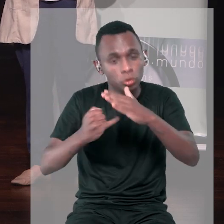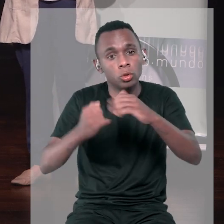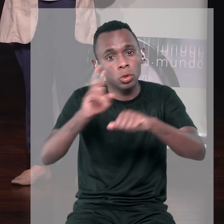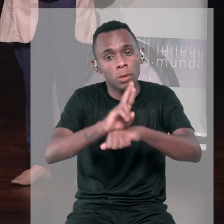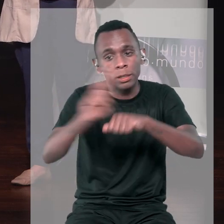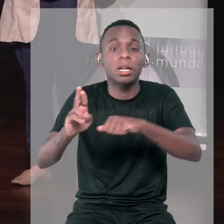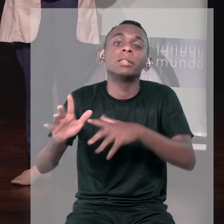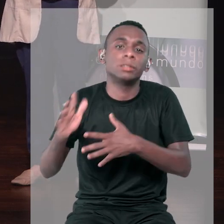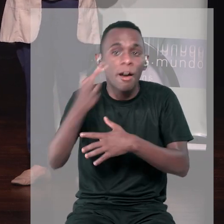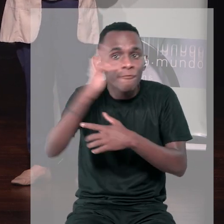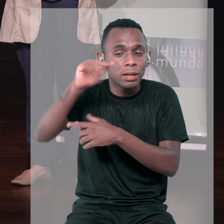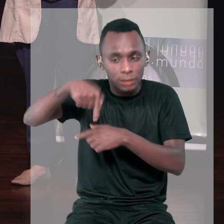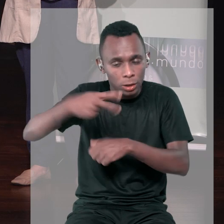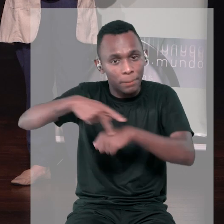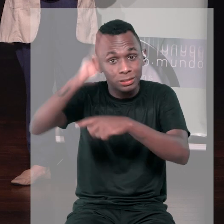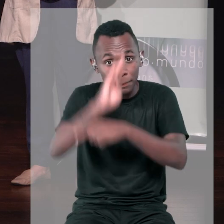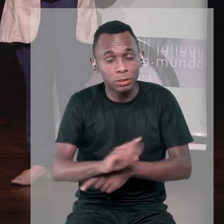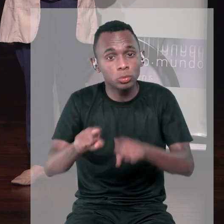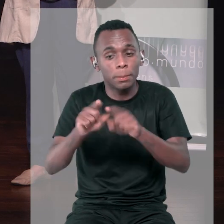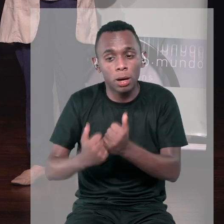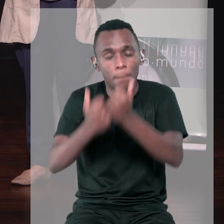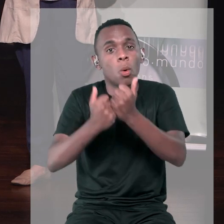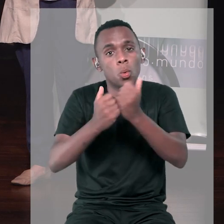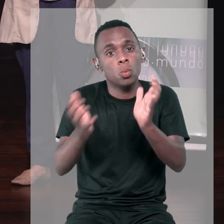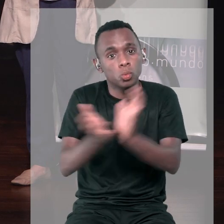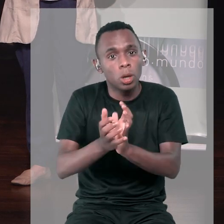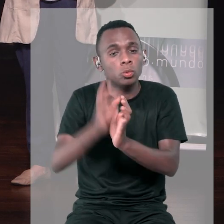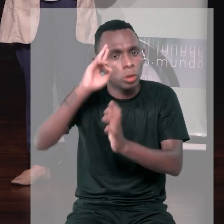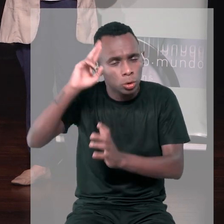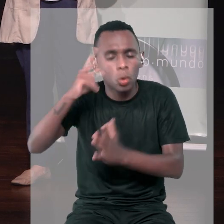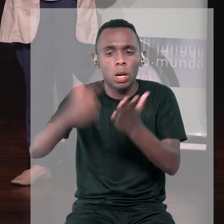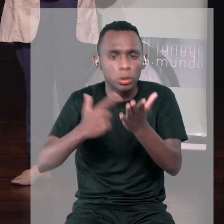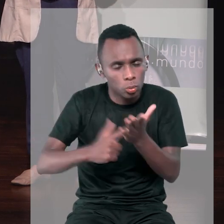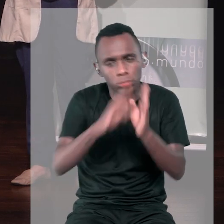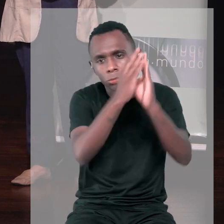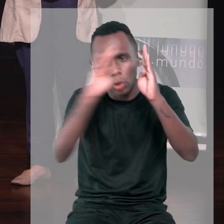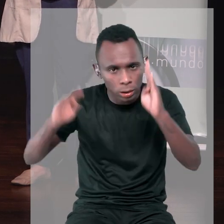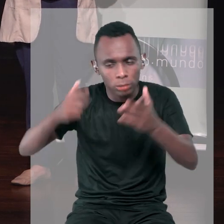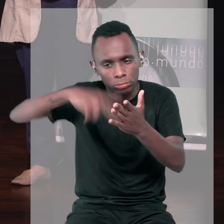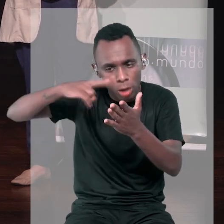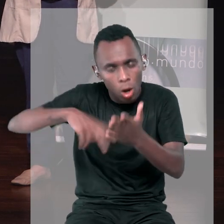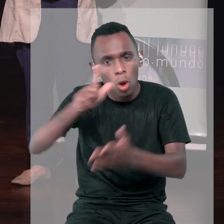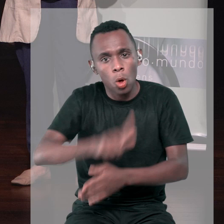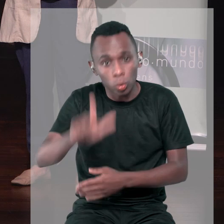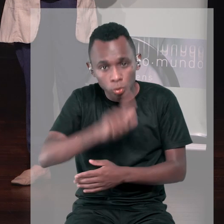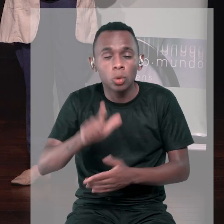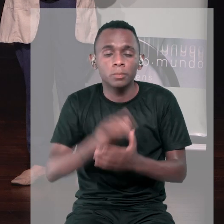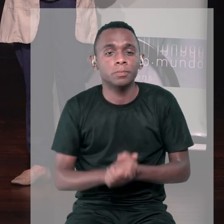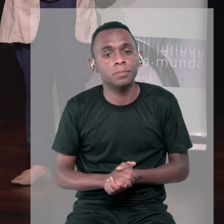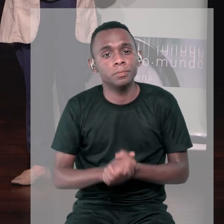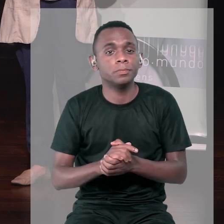no Brasil, apoio cultural da Diretoria do Livro, Leitura, Literatura e Bibliotecas, Circuito Liberdade,